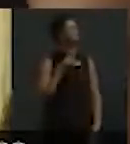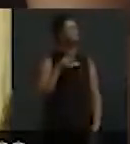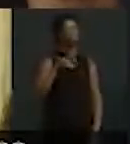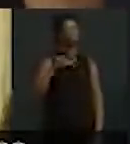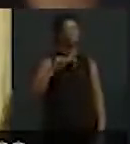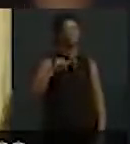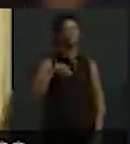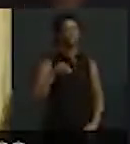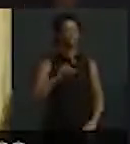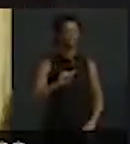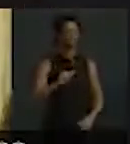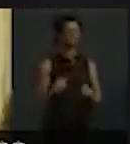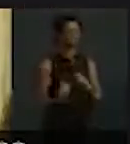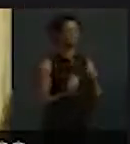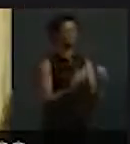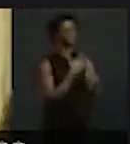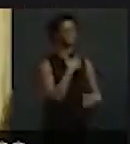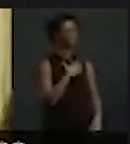do colar.